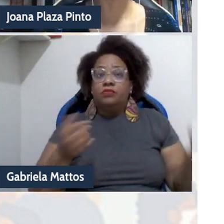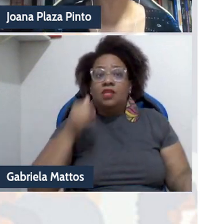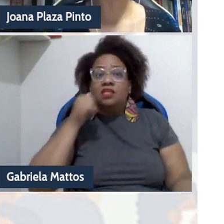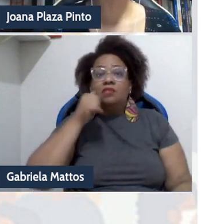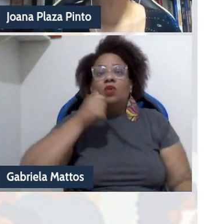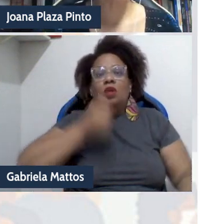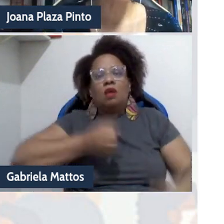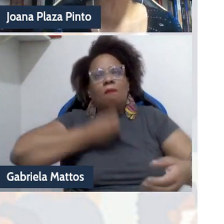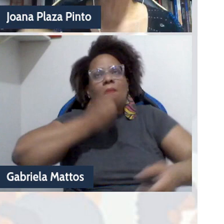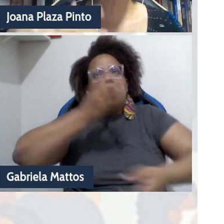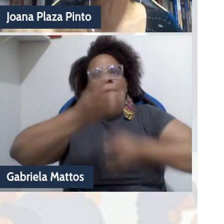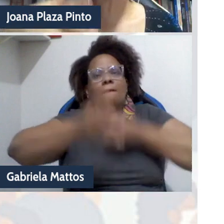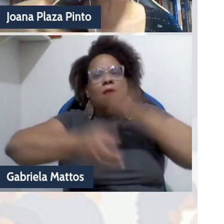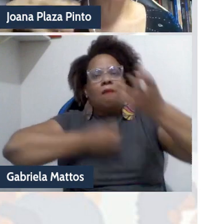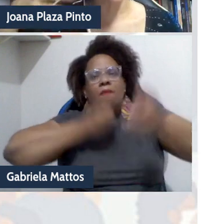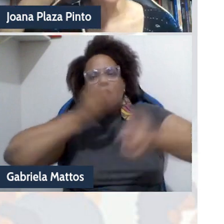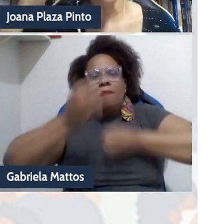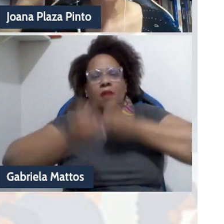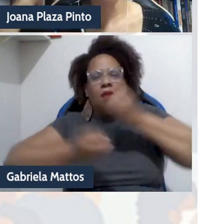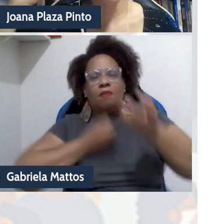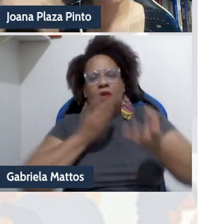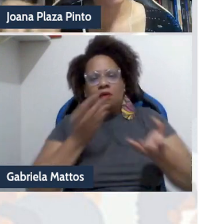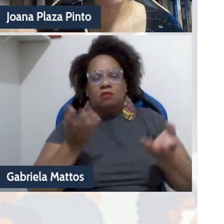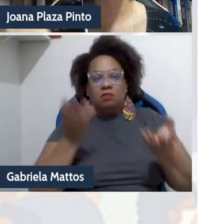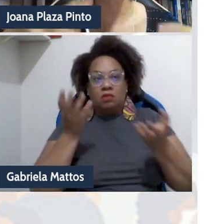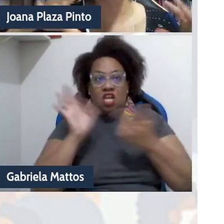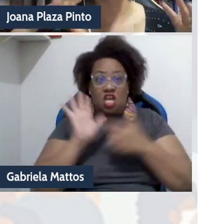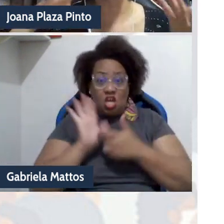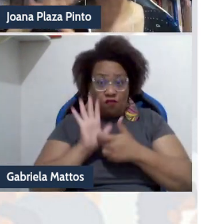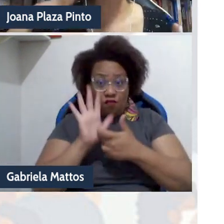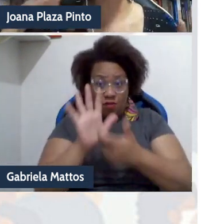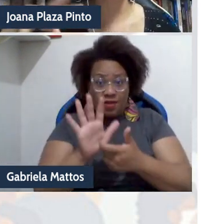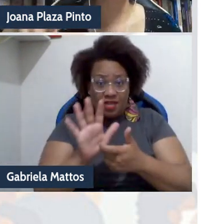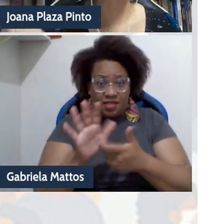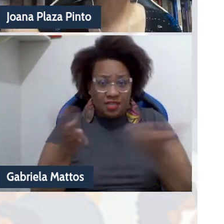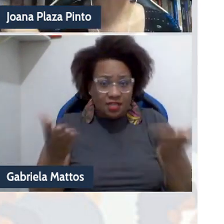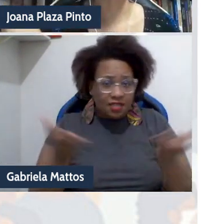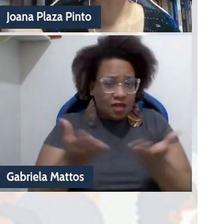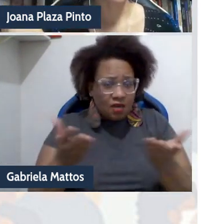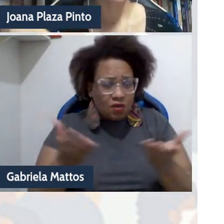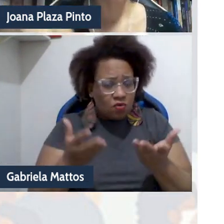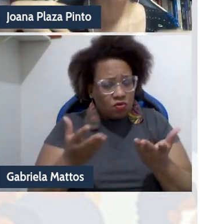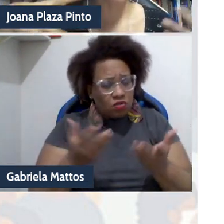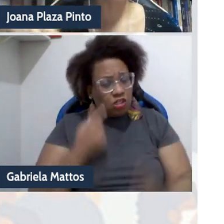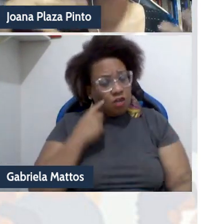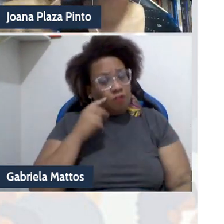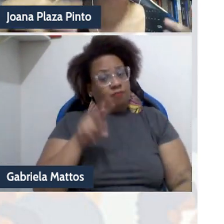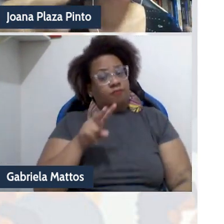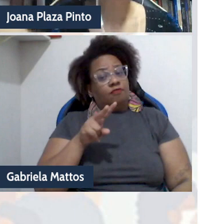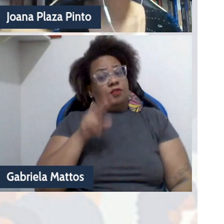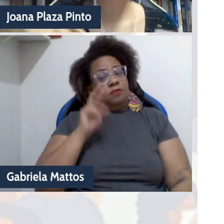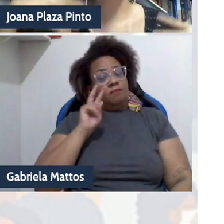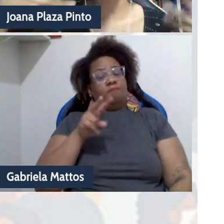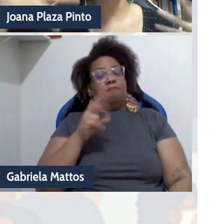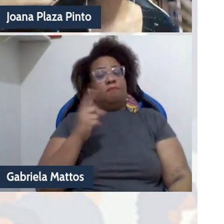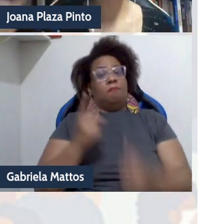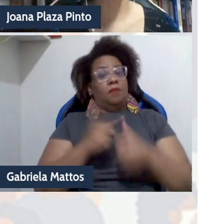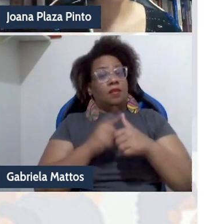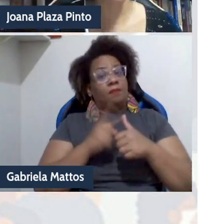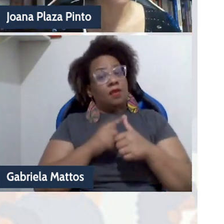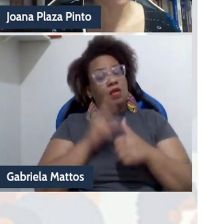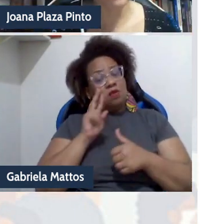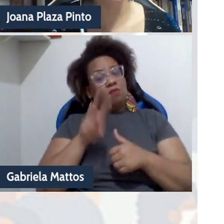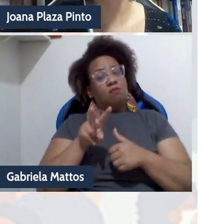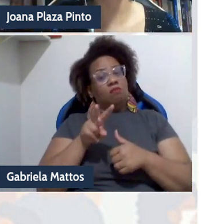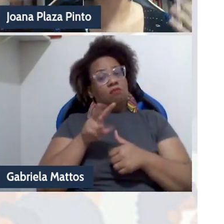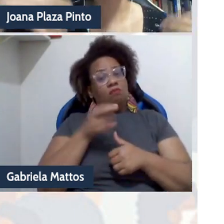disso. O que eu vou apresentar para vocês hoje, então, é uma primeira interpretação desse material que não foi gerado